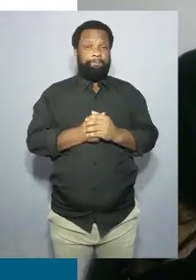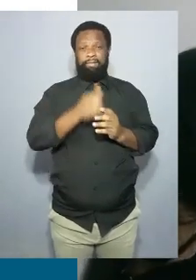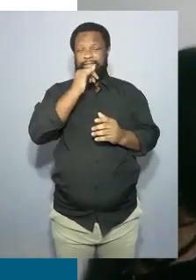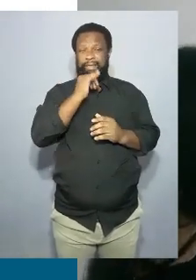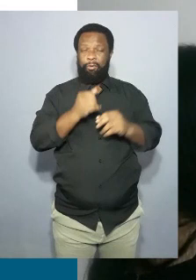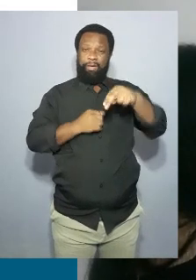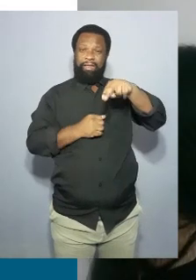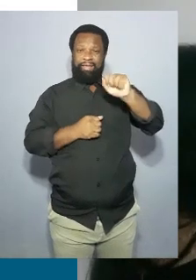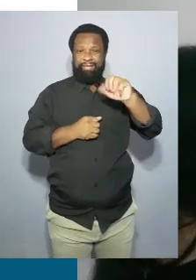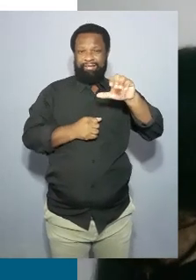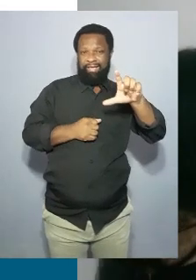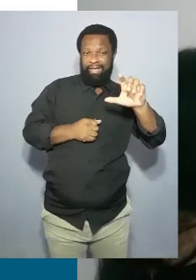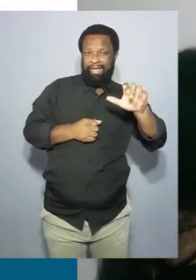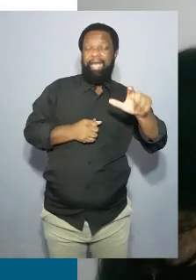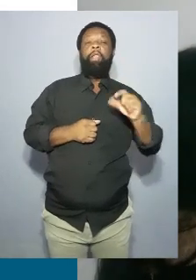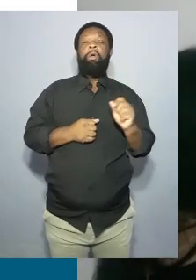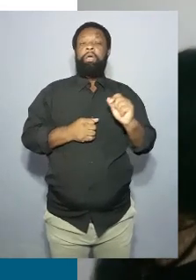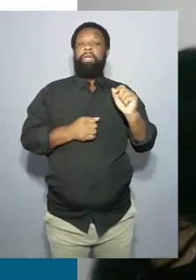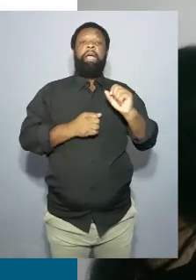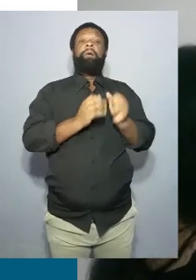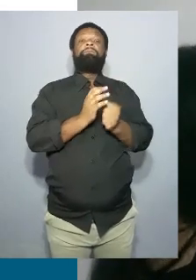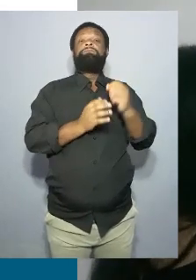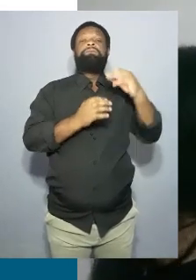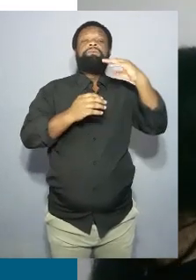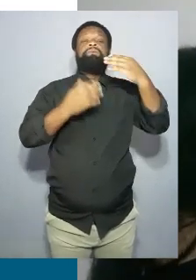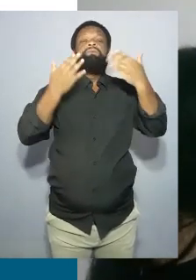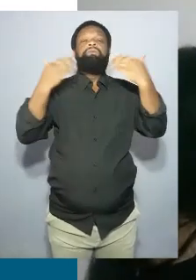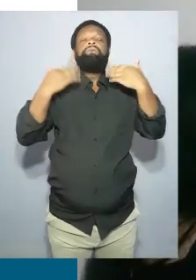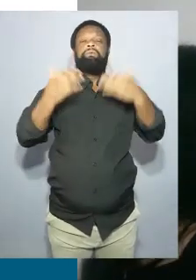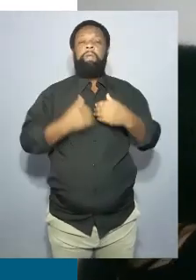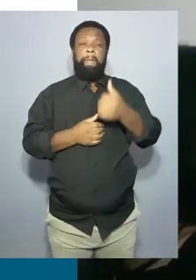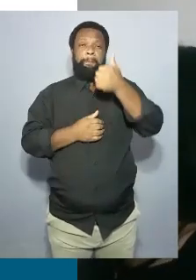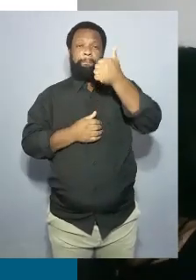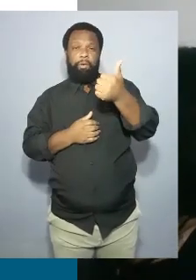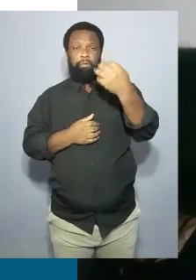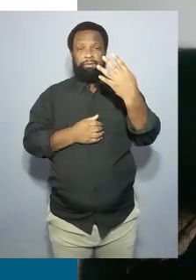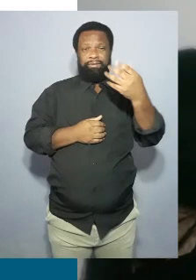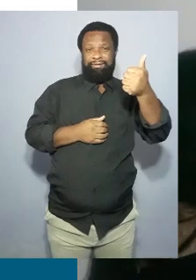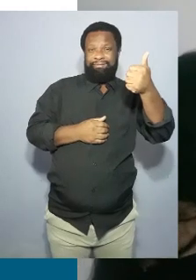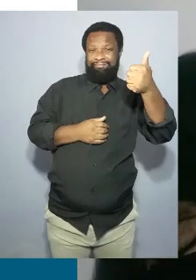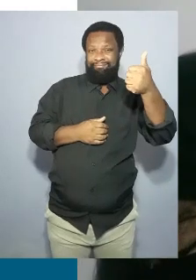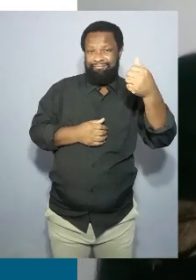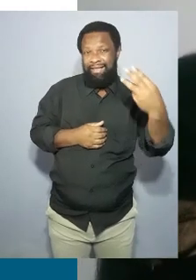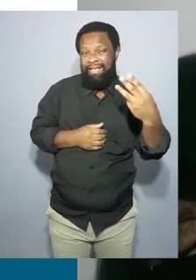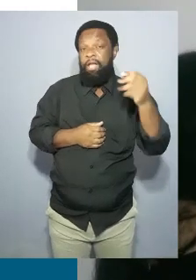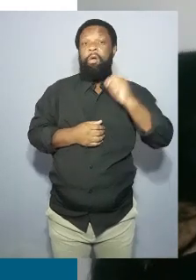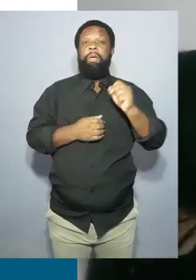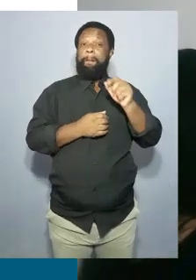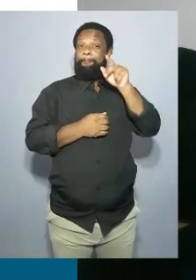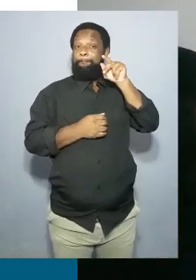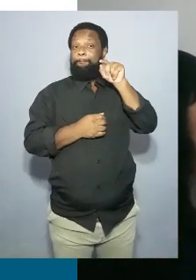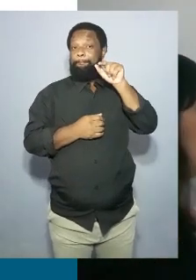graus, e o ponto de fusão, o ponto de ebulição é 1413, então são pontos de fusão e